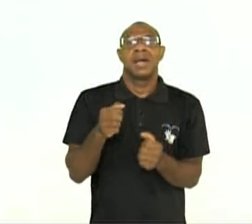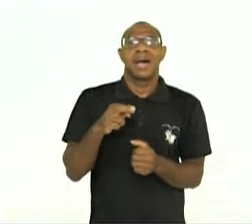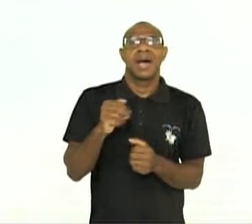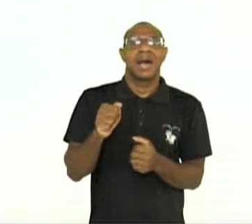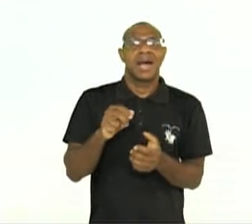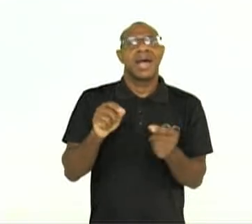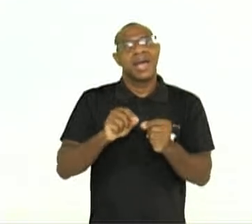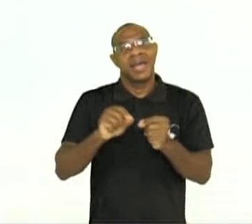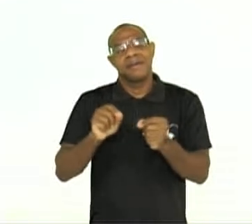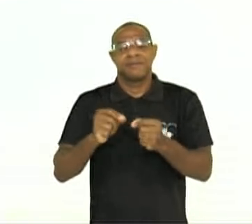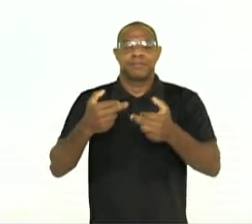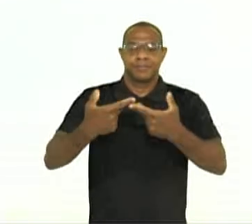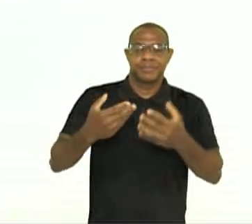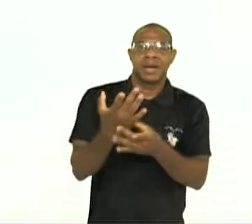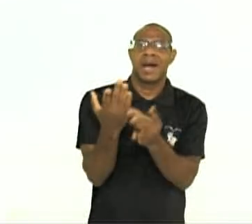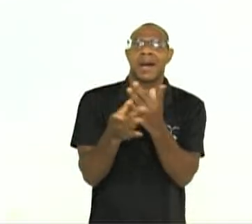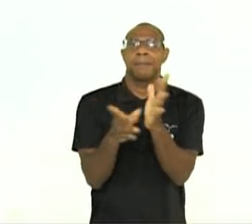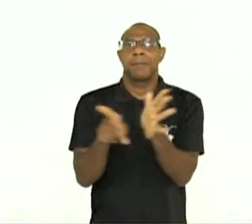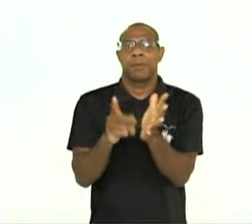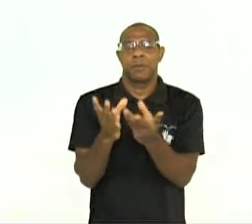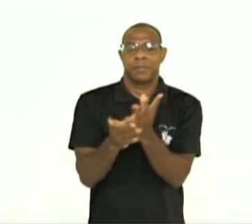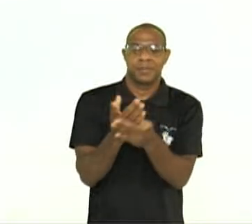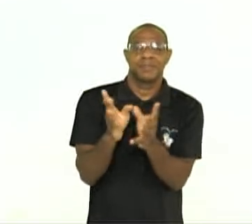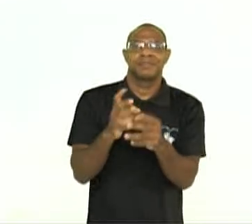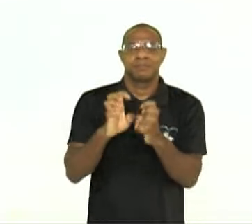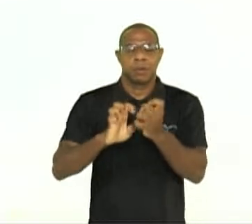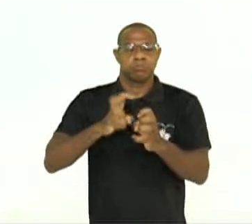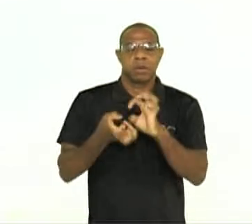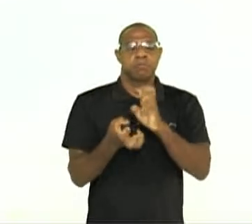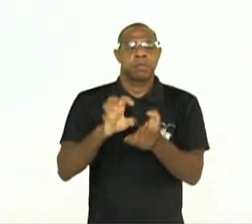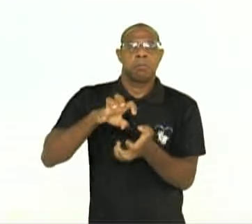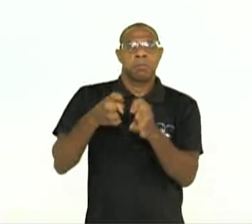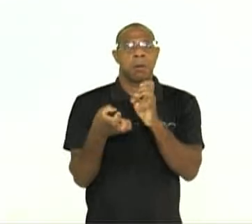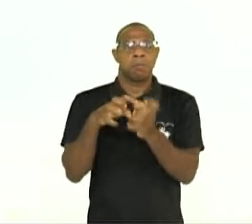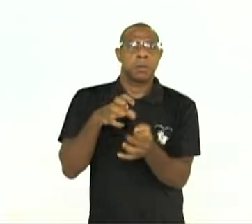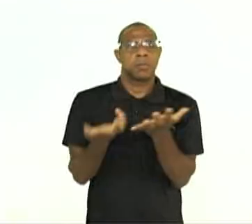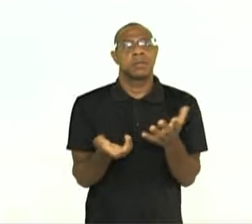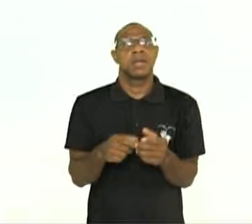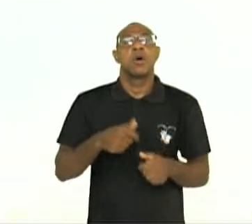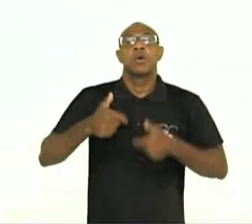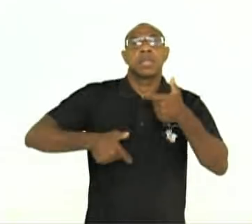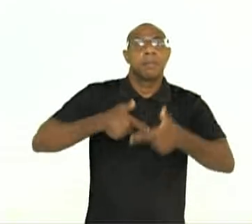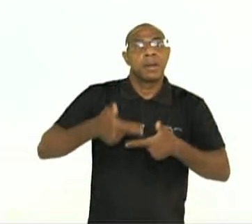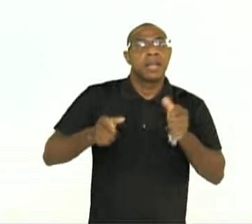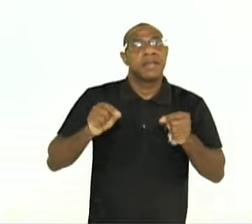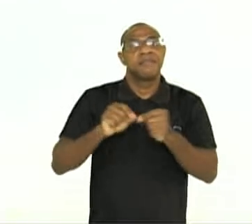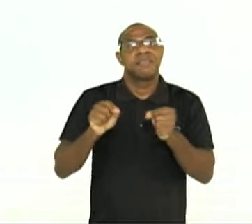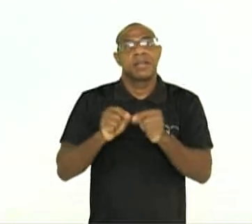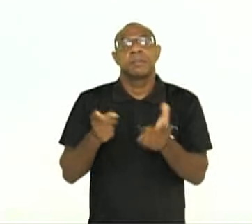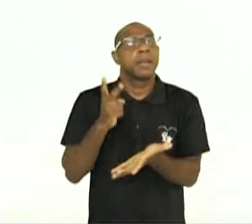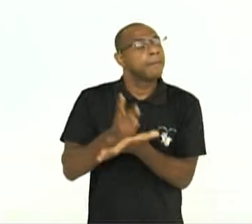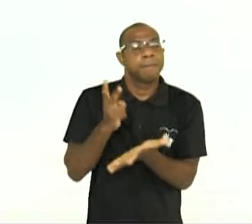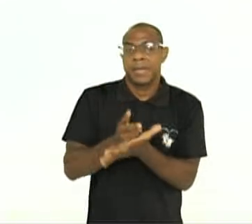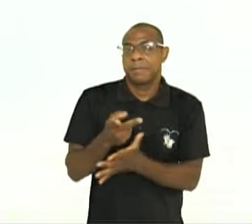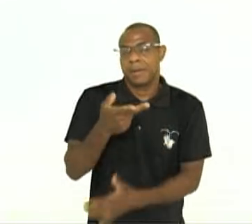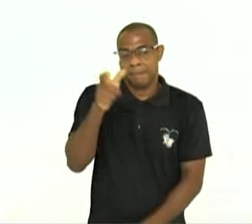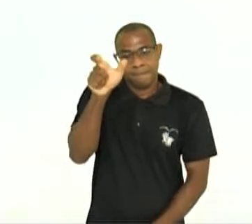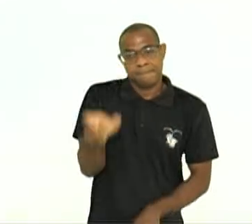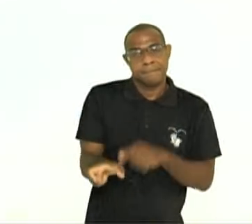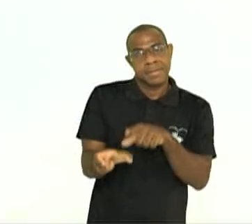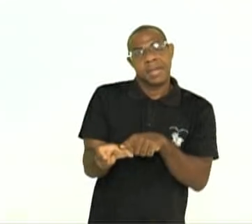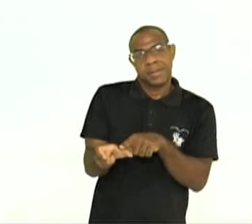um produto artesanal. O que quer dizer isso? No artesanato, as tarefas eram feitas pela mesma pessoa,